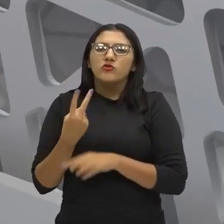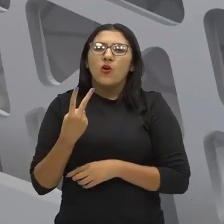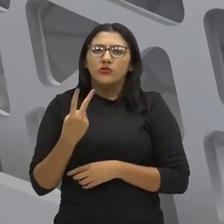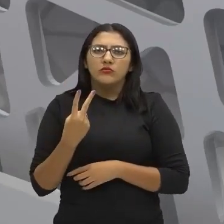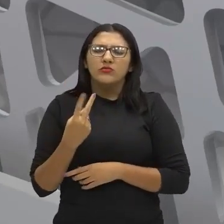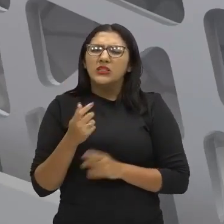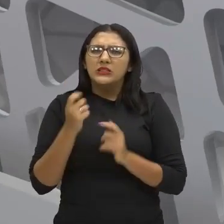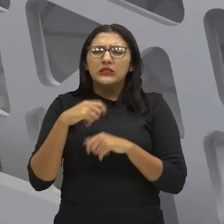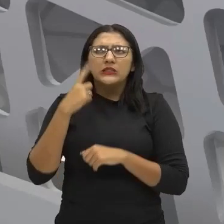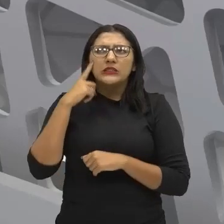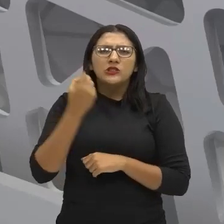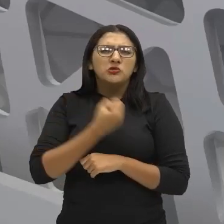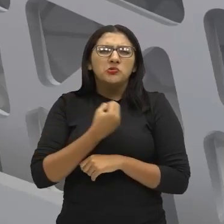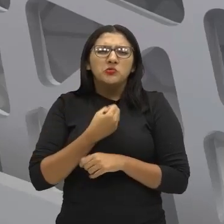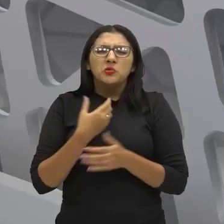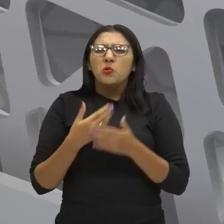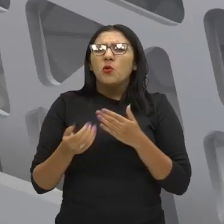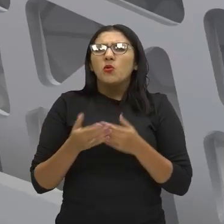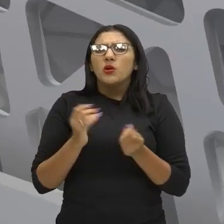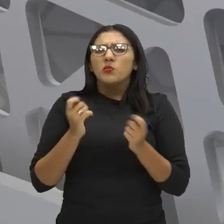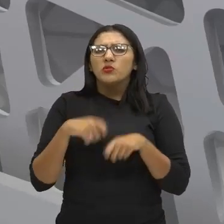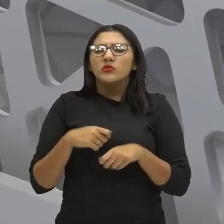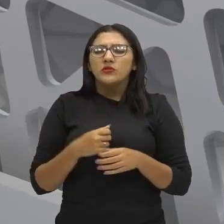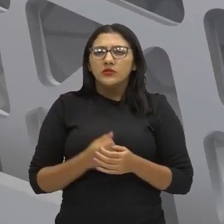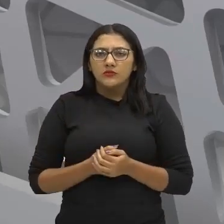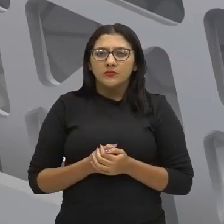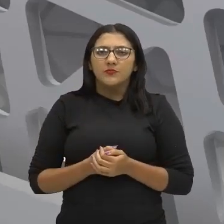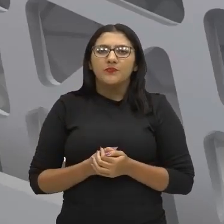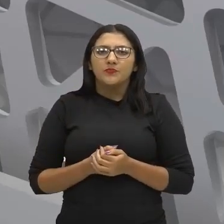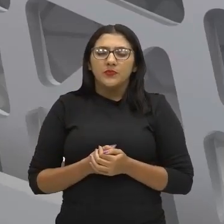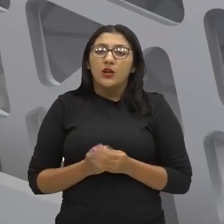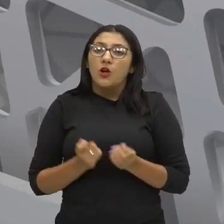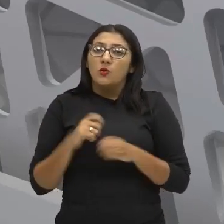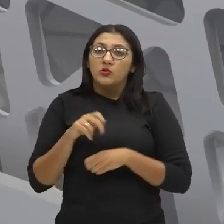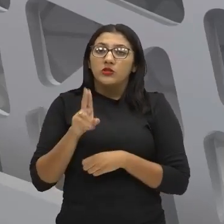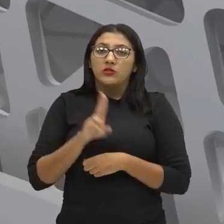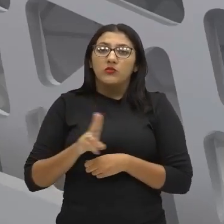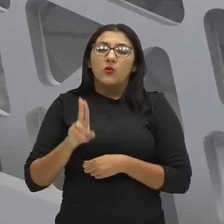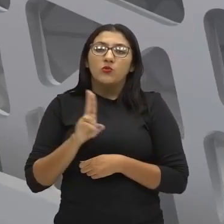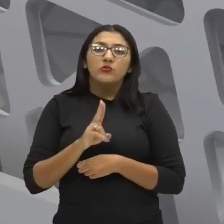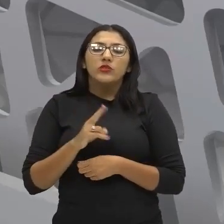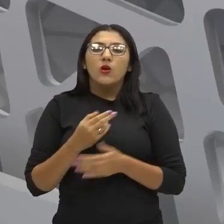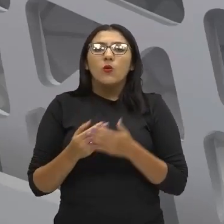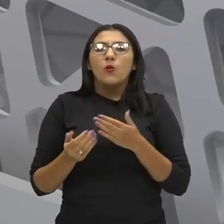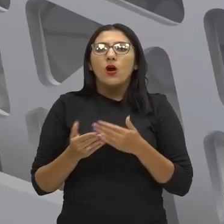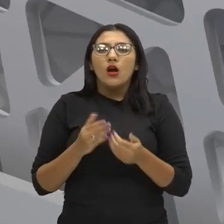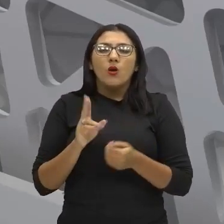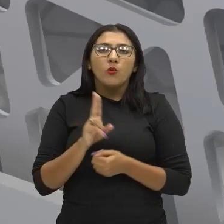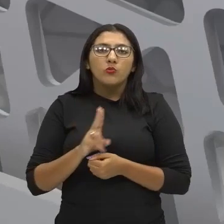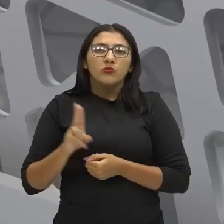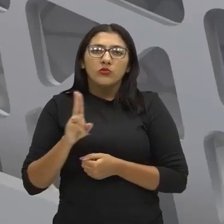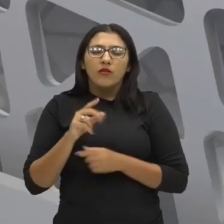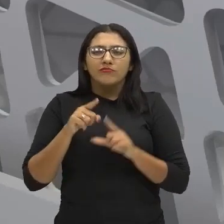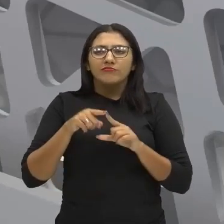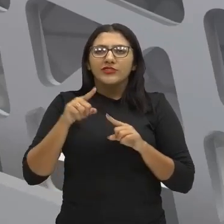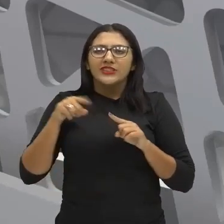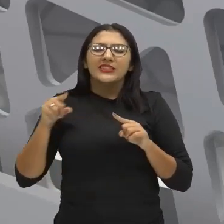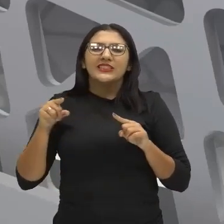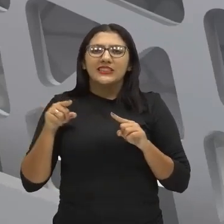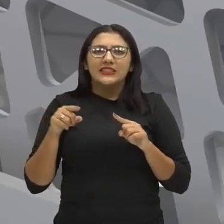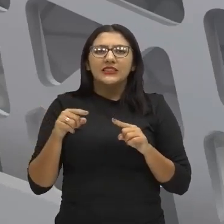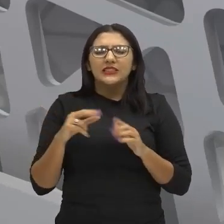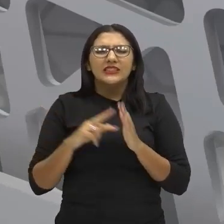ser qualquer. Qual é a linguagem da matemática? Eu posso representar essa coisa qualquer por uma variável. E o que são